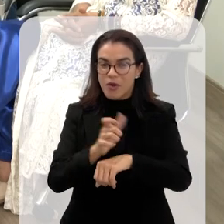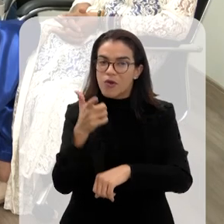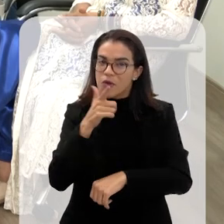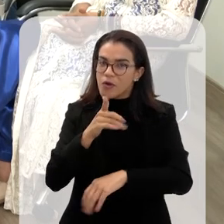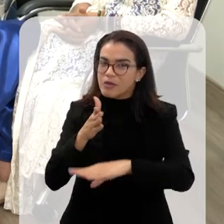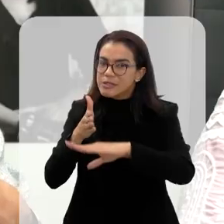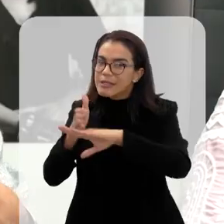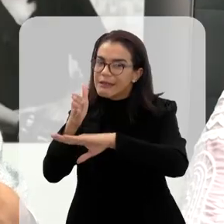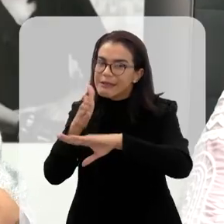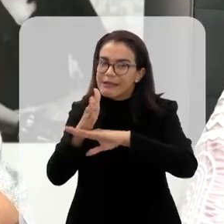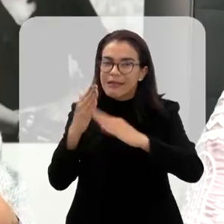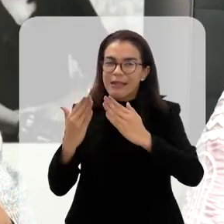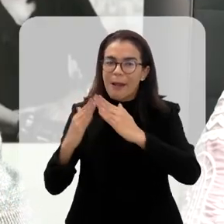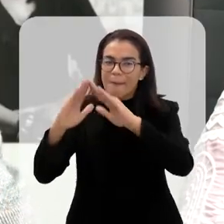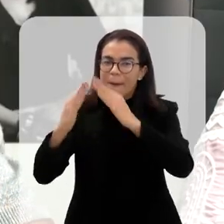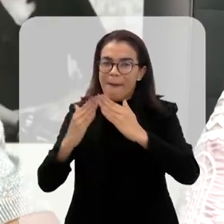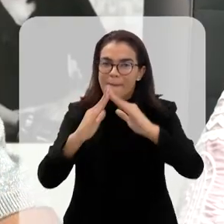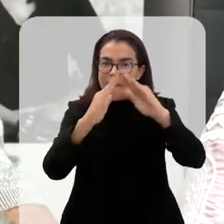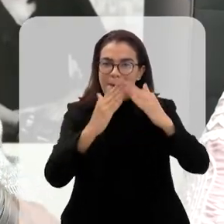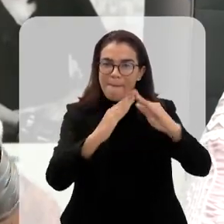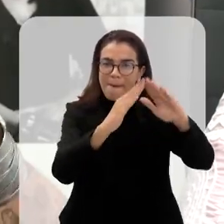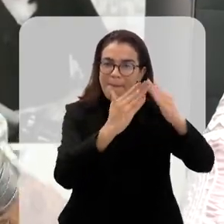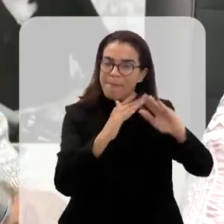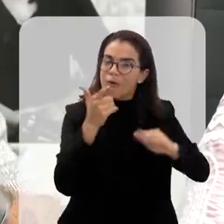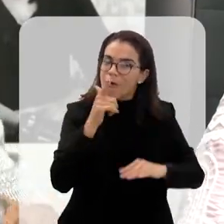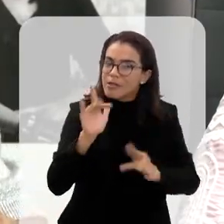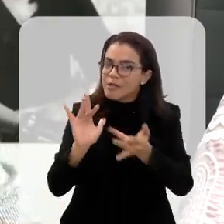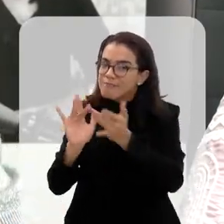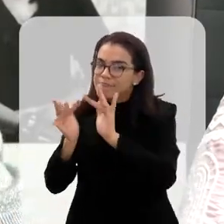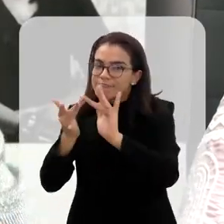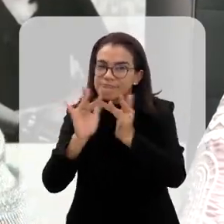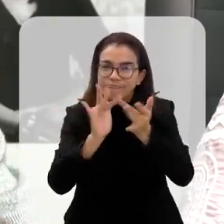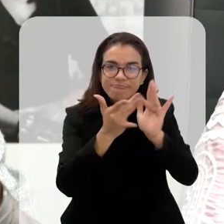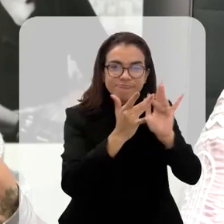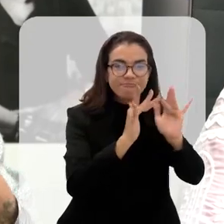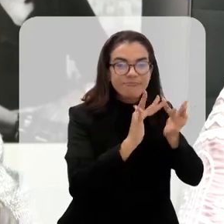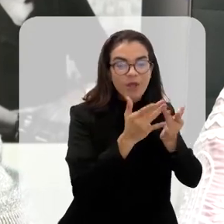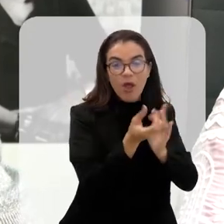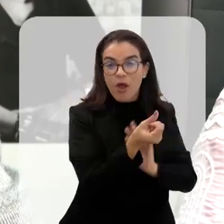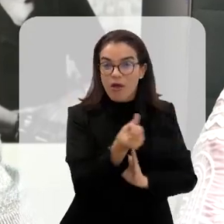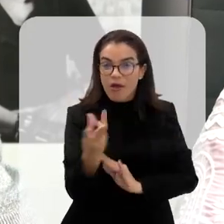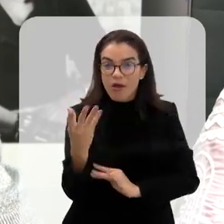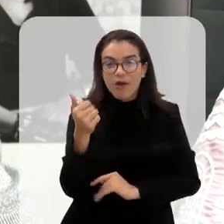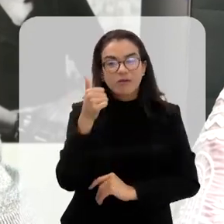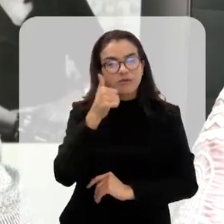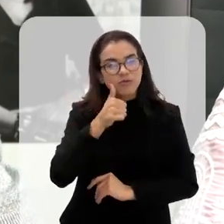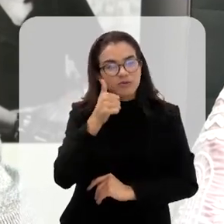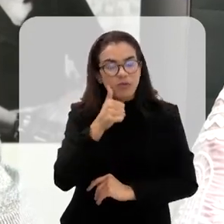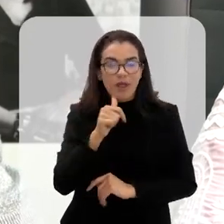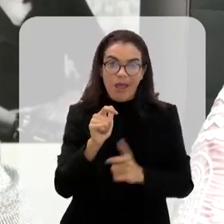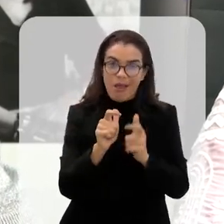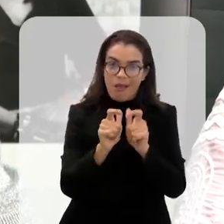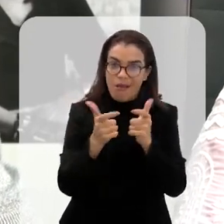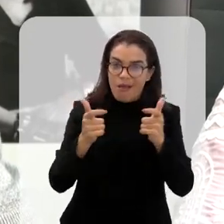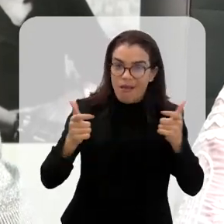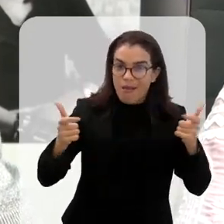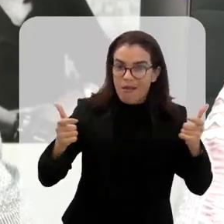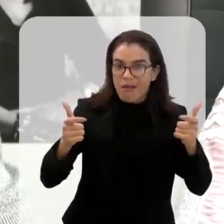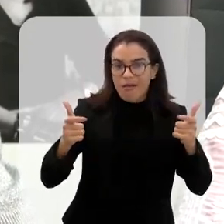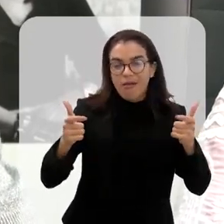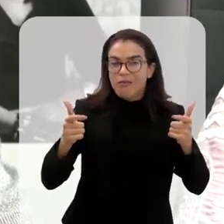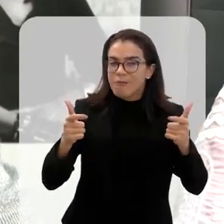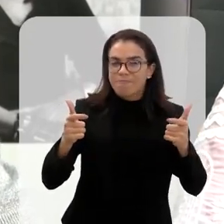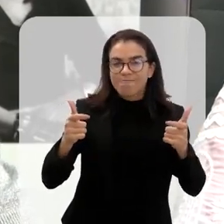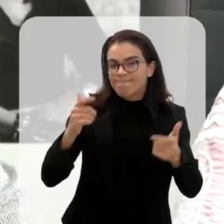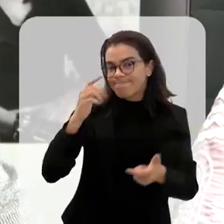consegui chegar em algumas comunidades e fazer esse contato. Muitas dessas mulheres, a maioria,